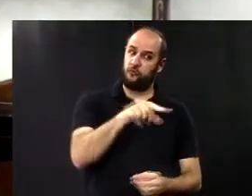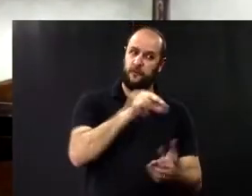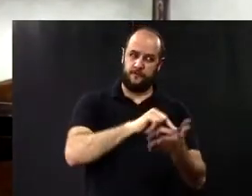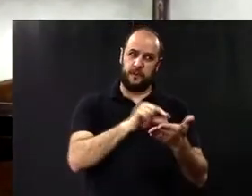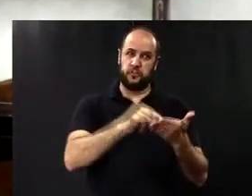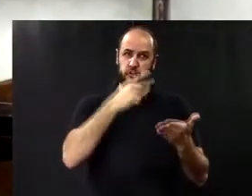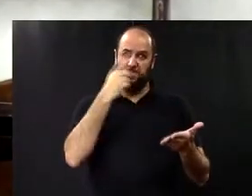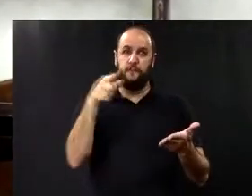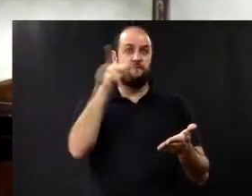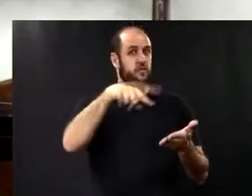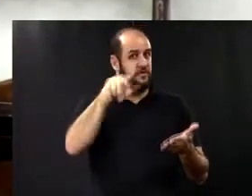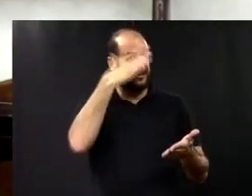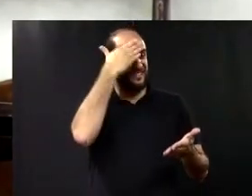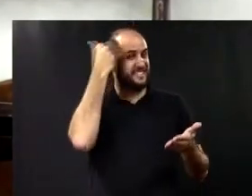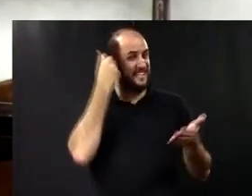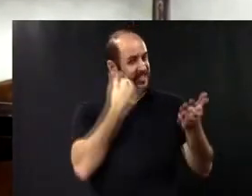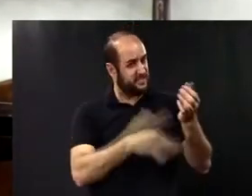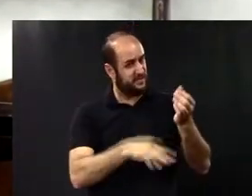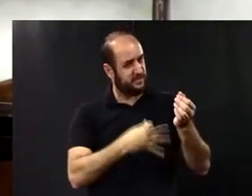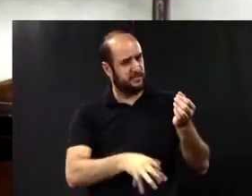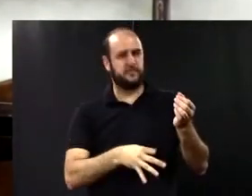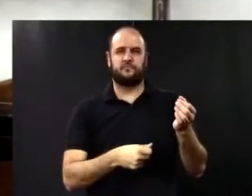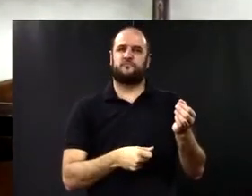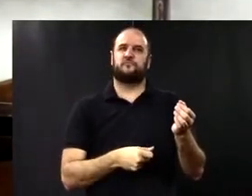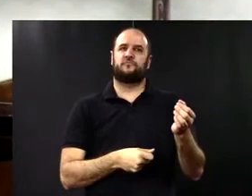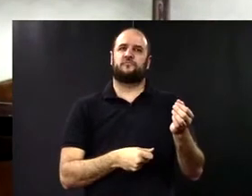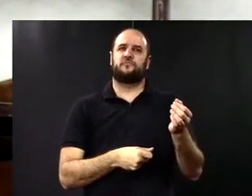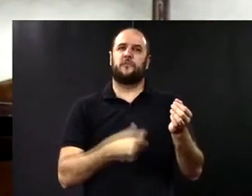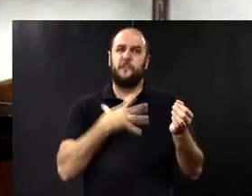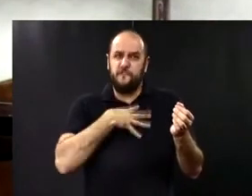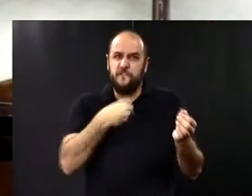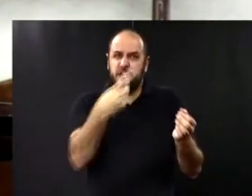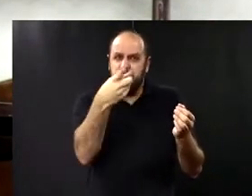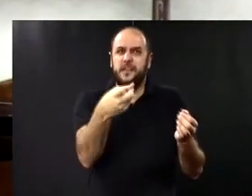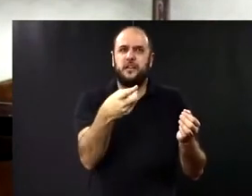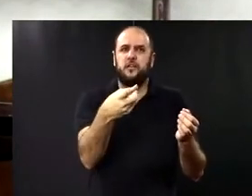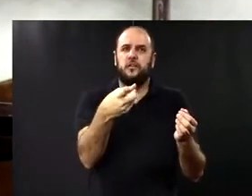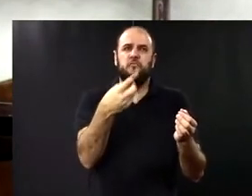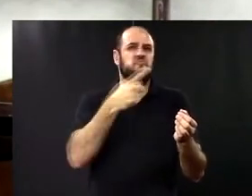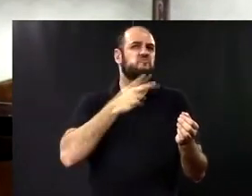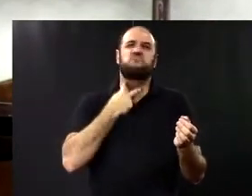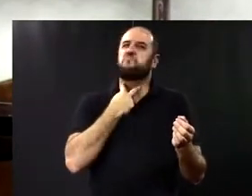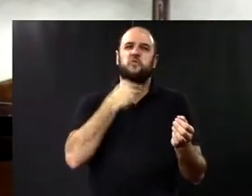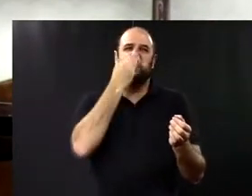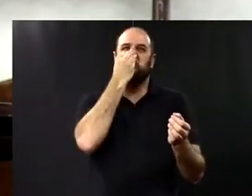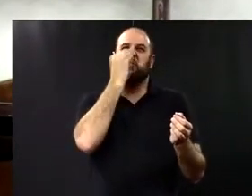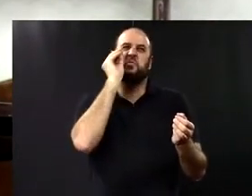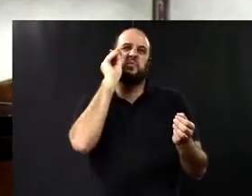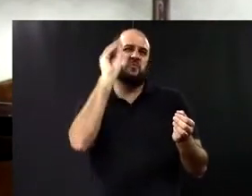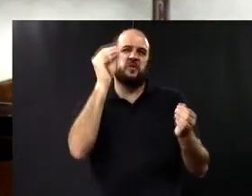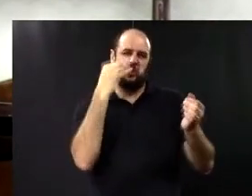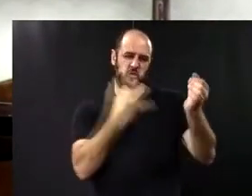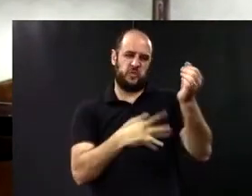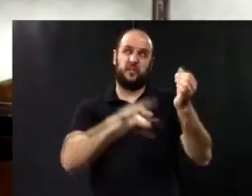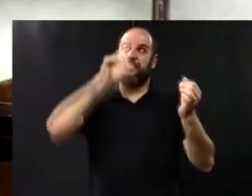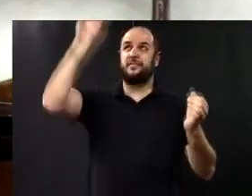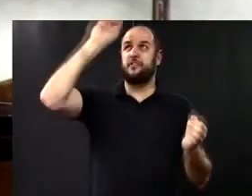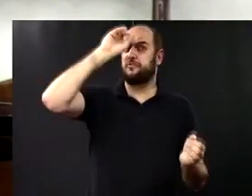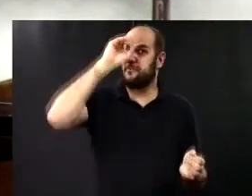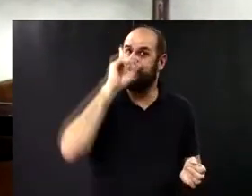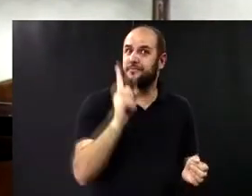que como a filhos discorre convosco. Filho meu, não menosprezes a correção que vem do Senhor,